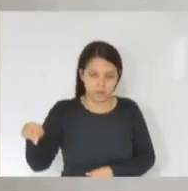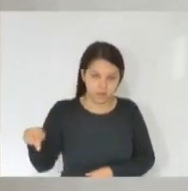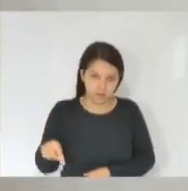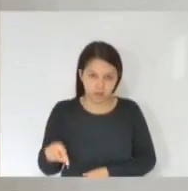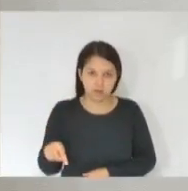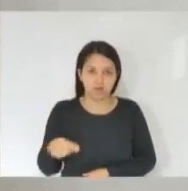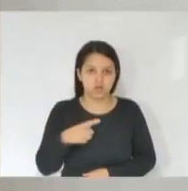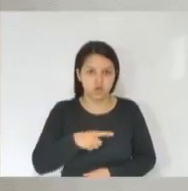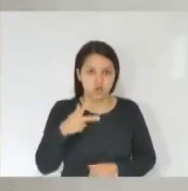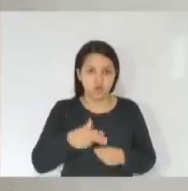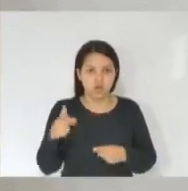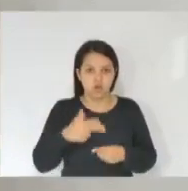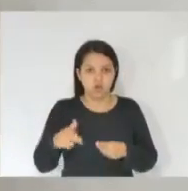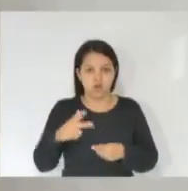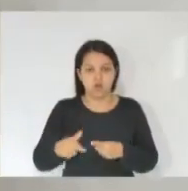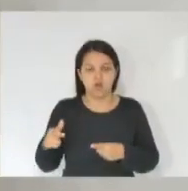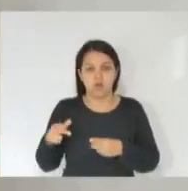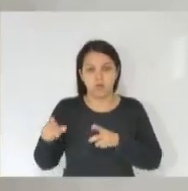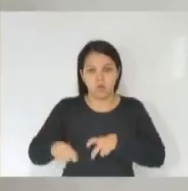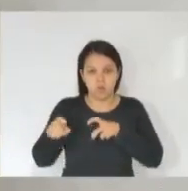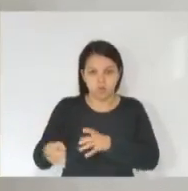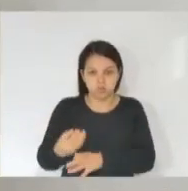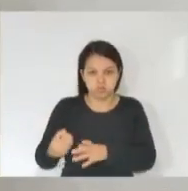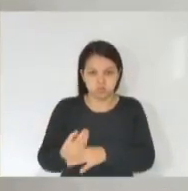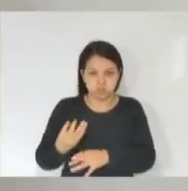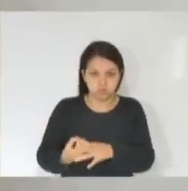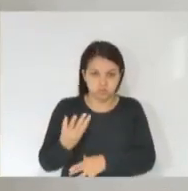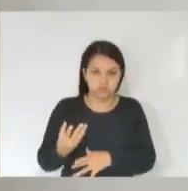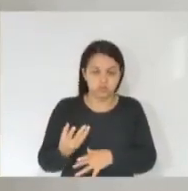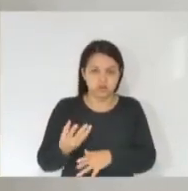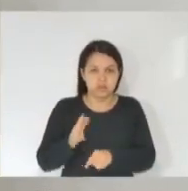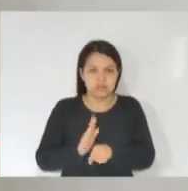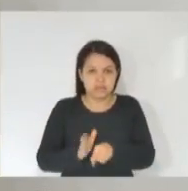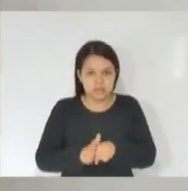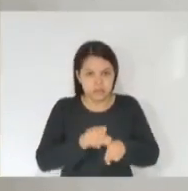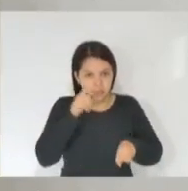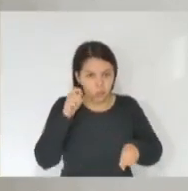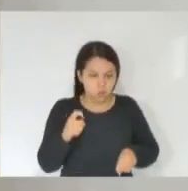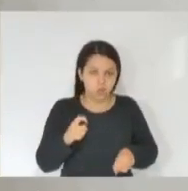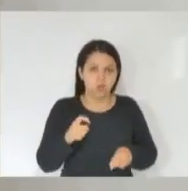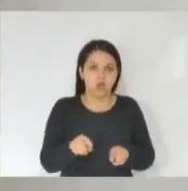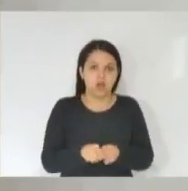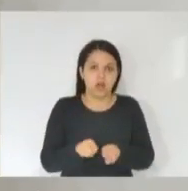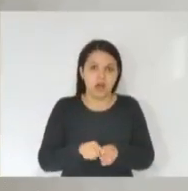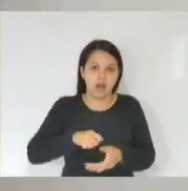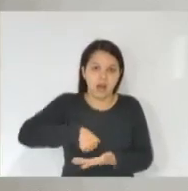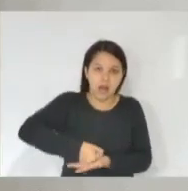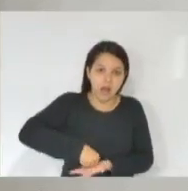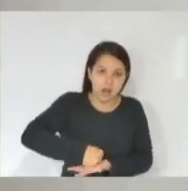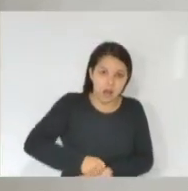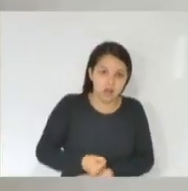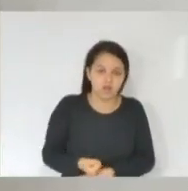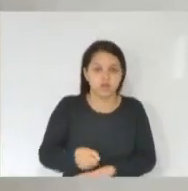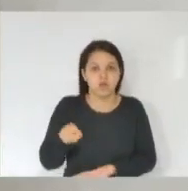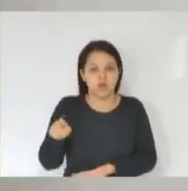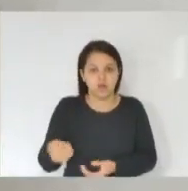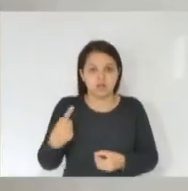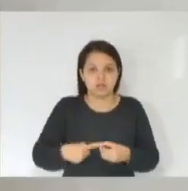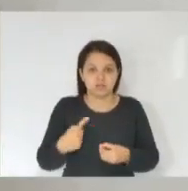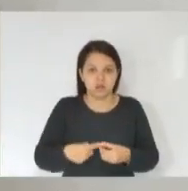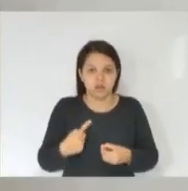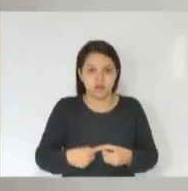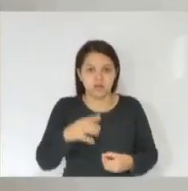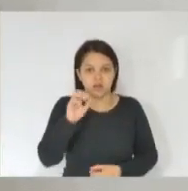somos campeões na produção de cebola, de alho. Lá, deputado Titon, na Campos Novos, na região de Campos